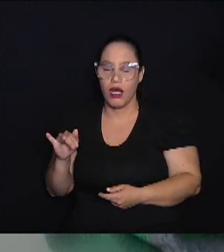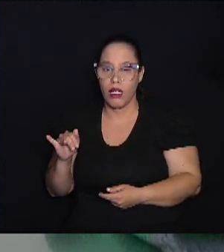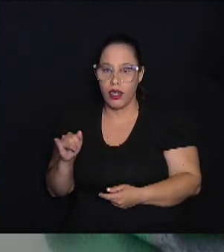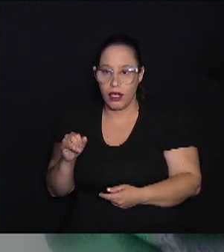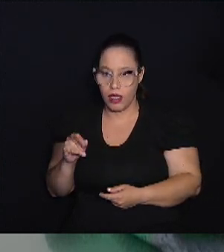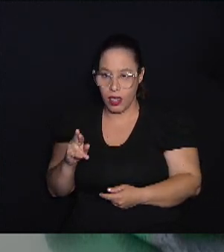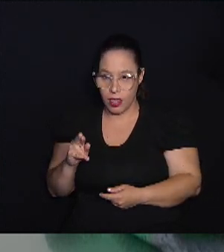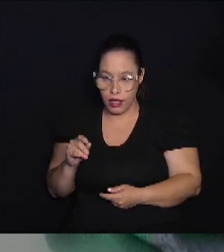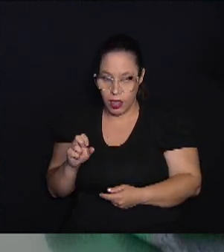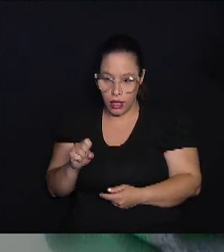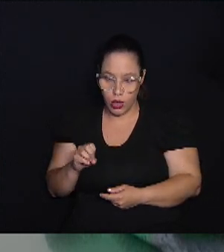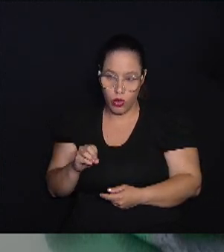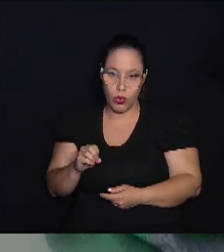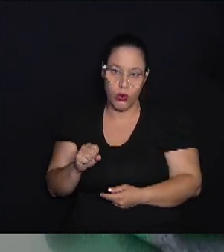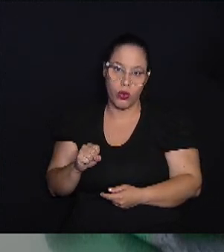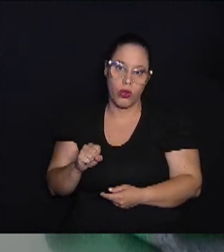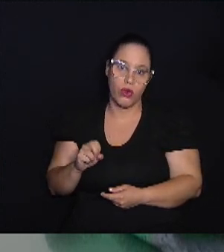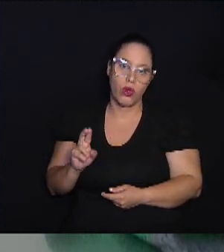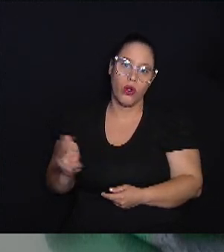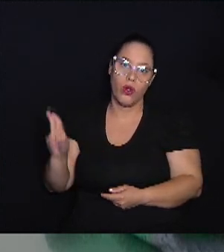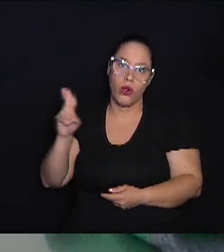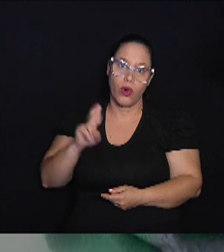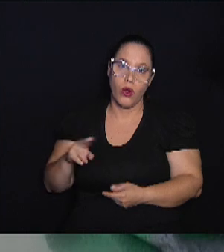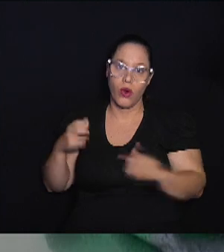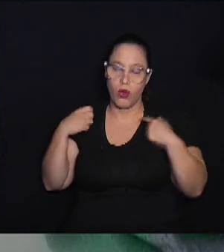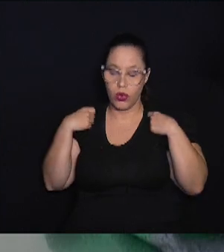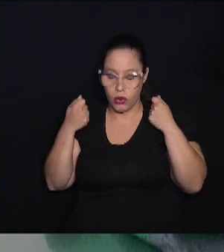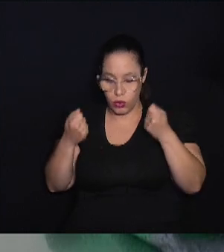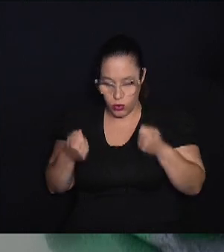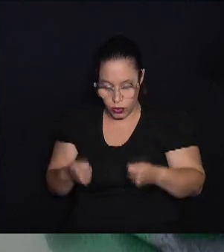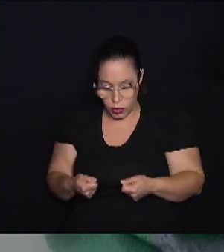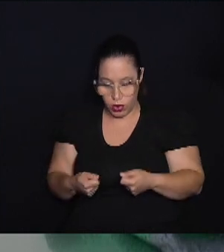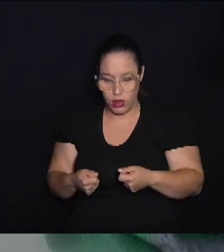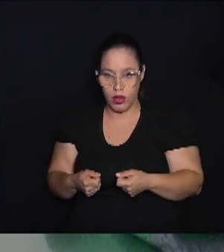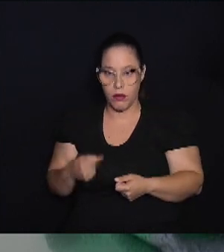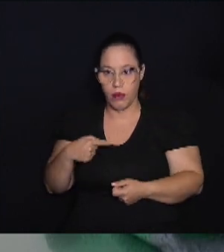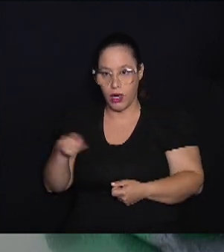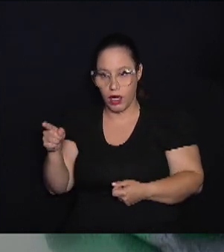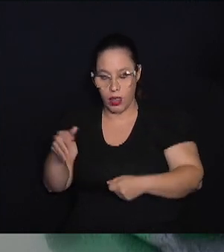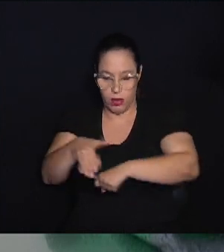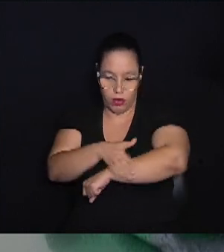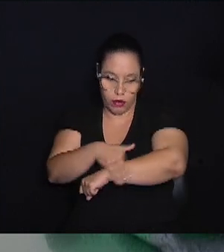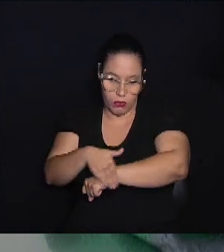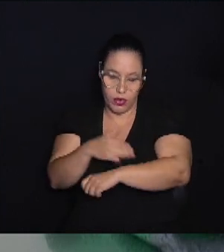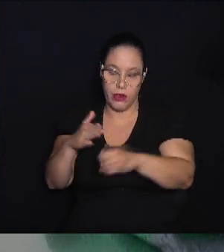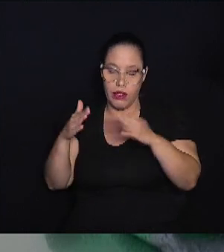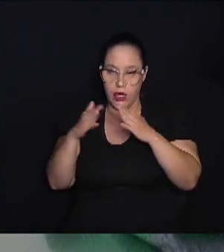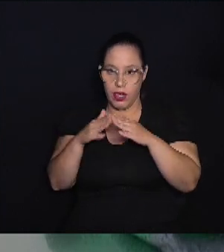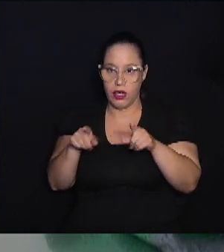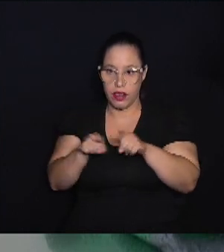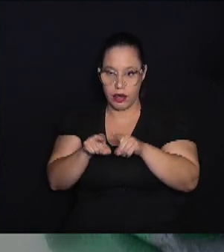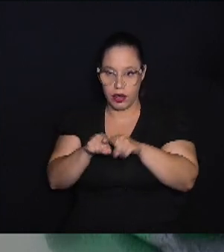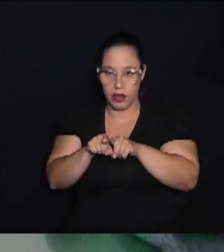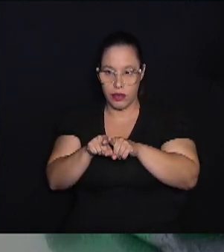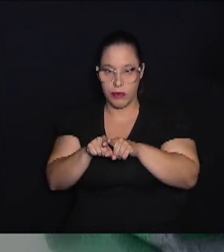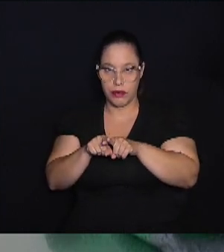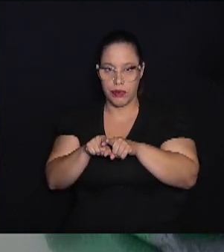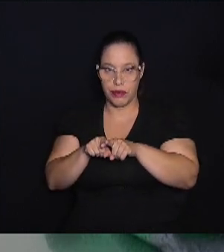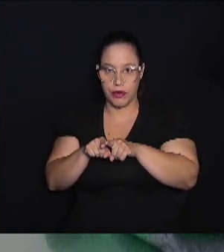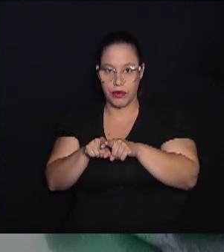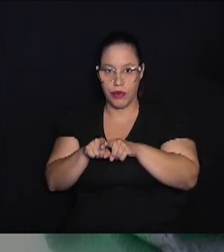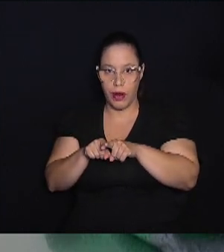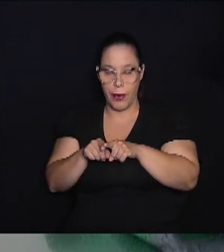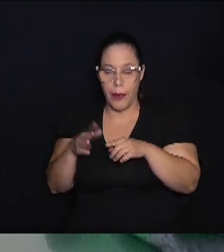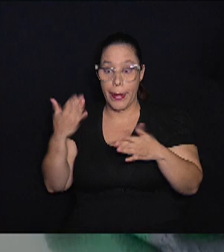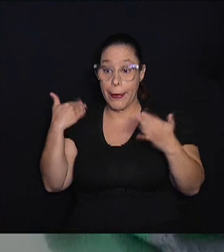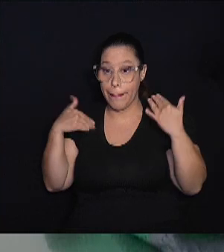pela casa, a gente usa a roupinha nele, tanto para ir para a rua quanto em casa. E os momentos de